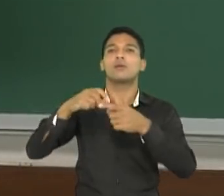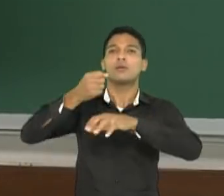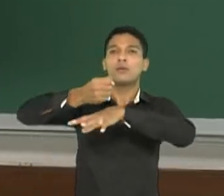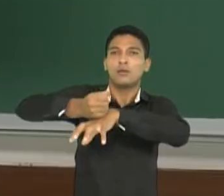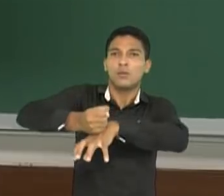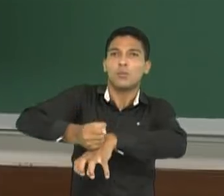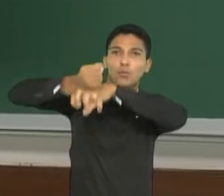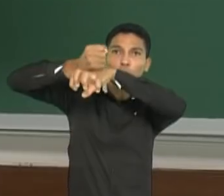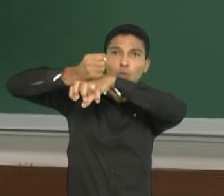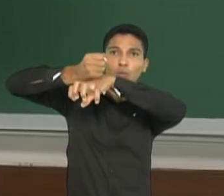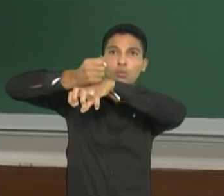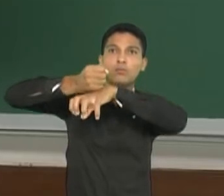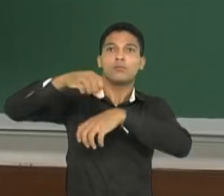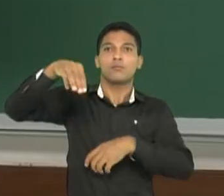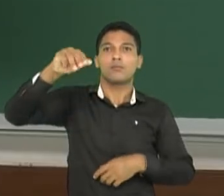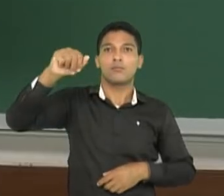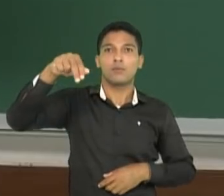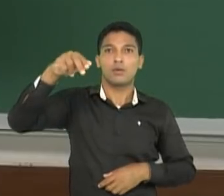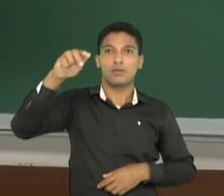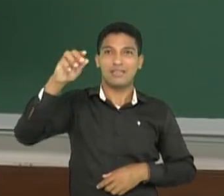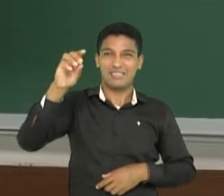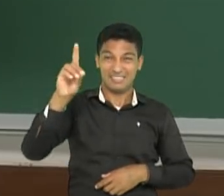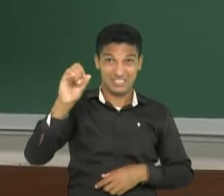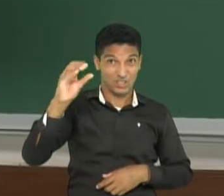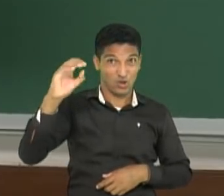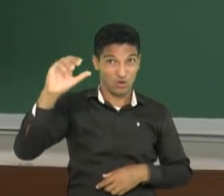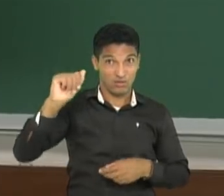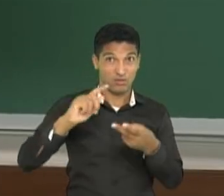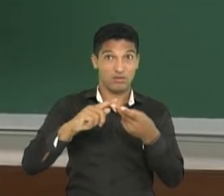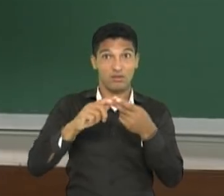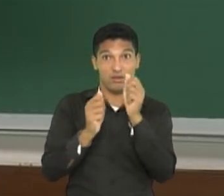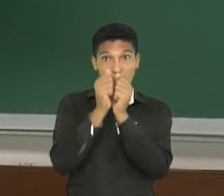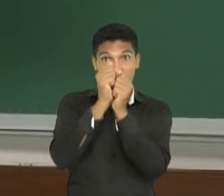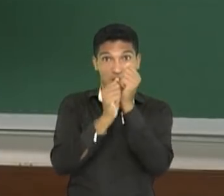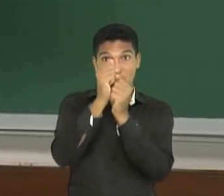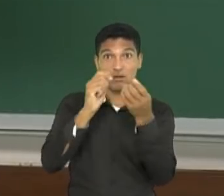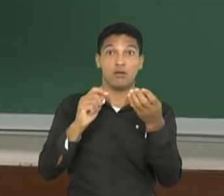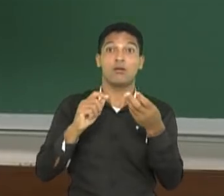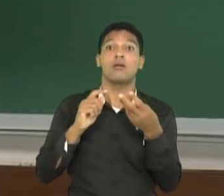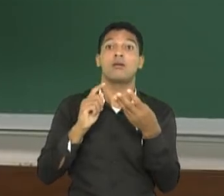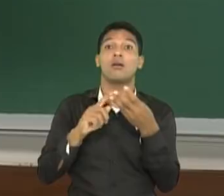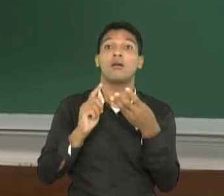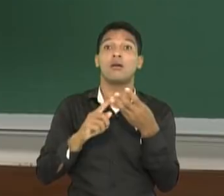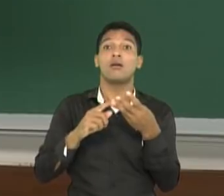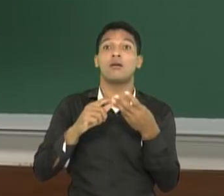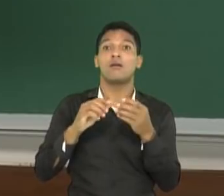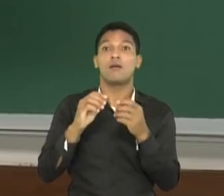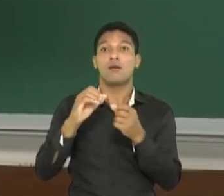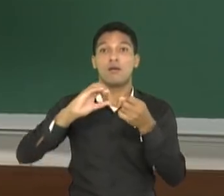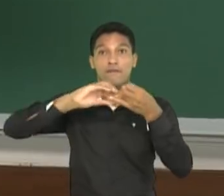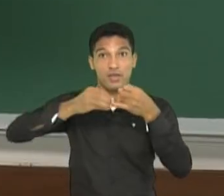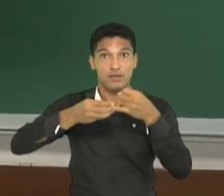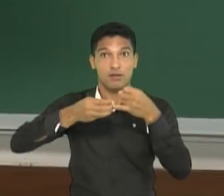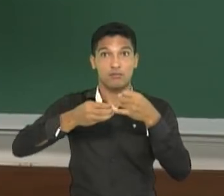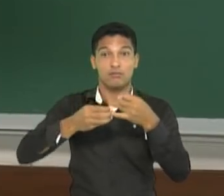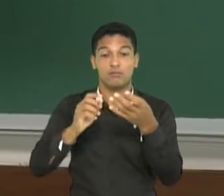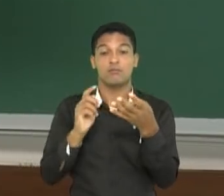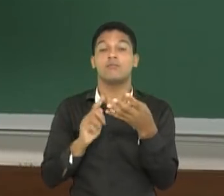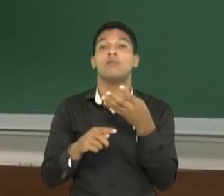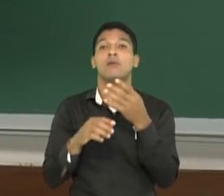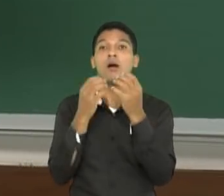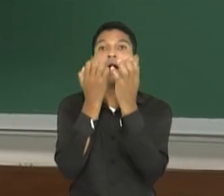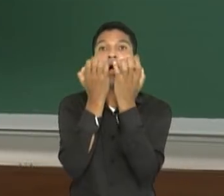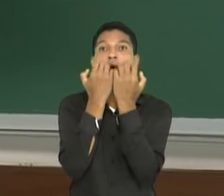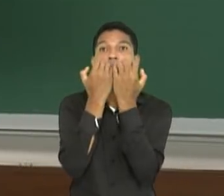o arroz, feijão e milho. E o destino é abastecer a família e o mercado local. Então a dinâmica é